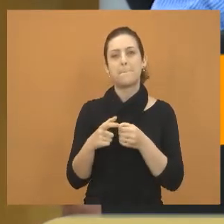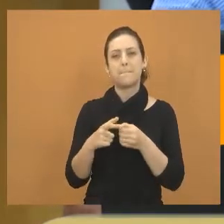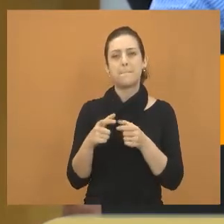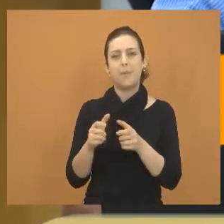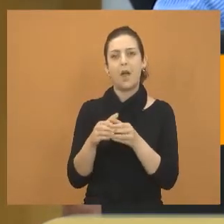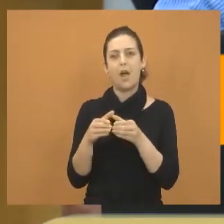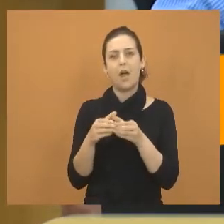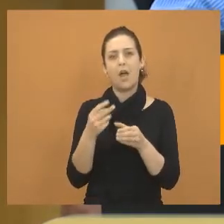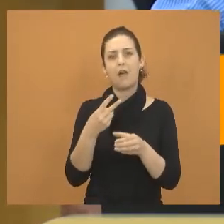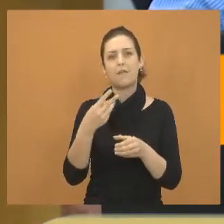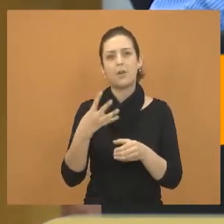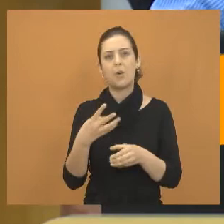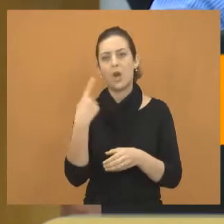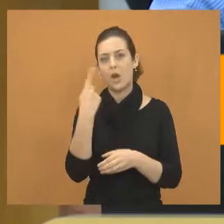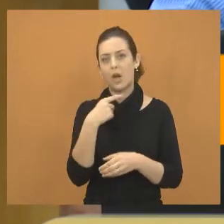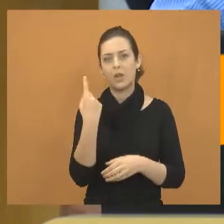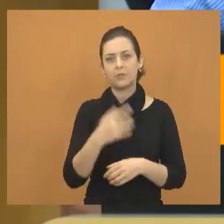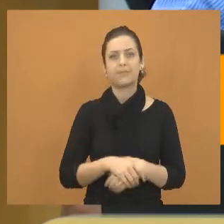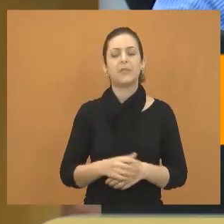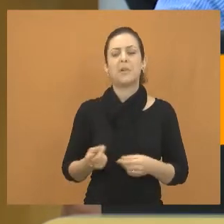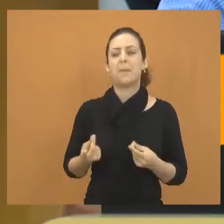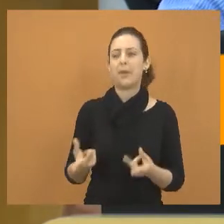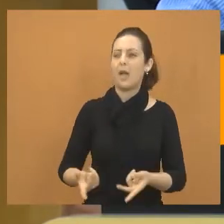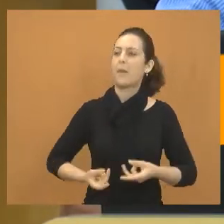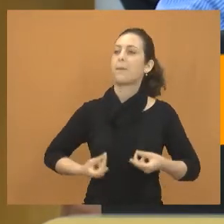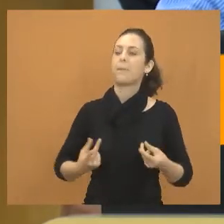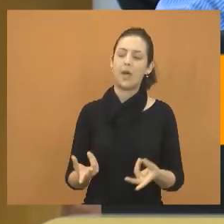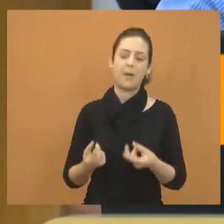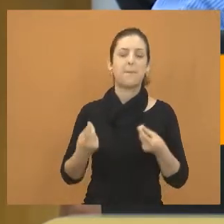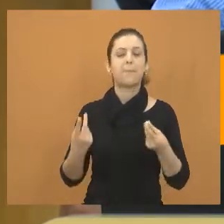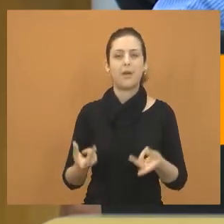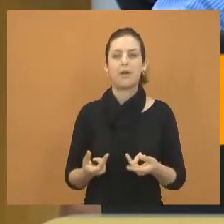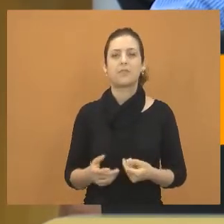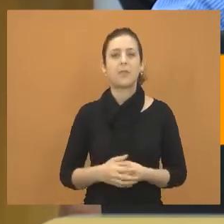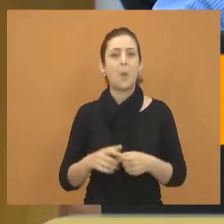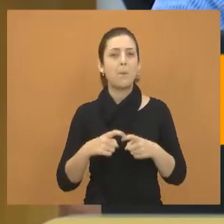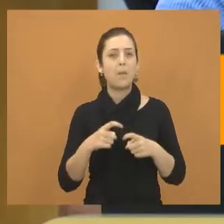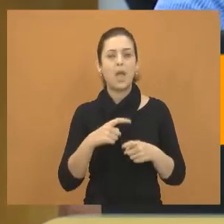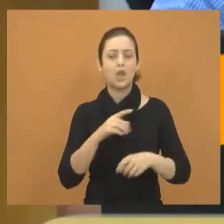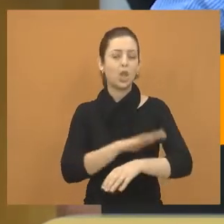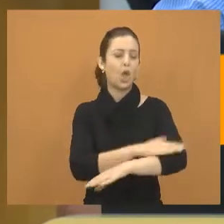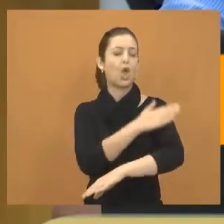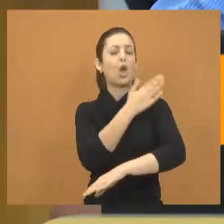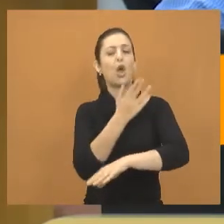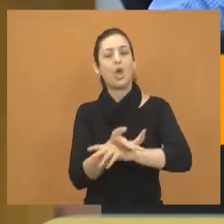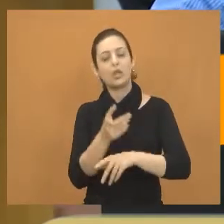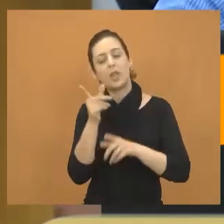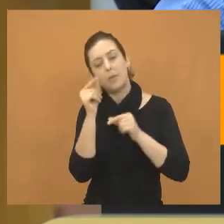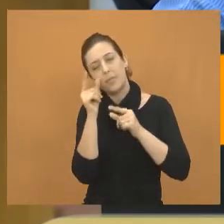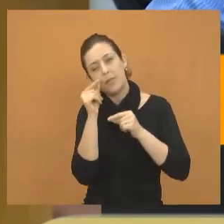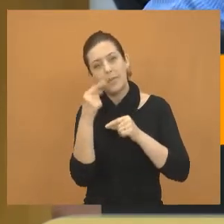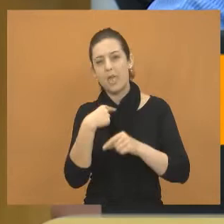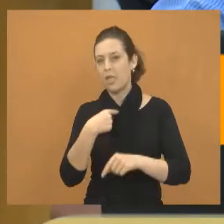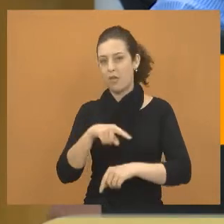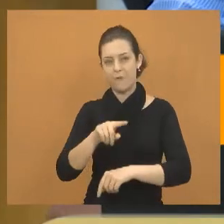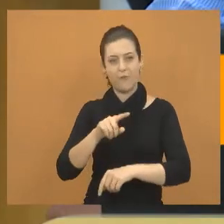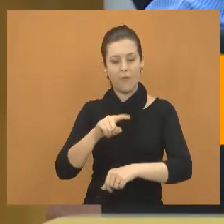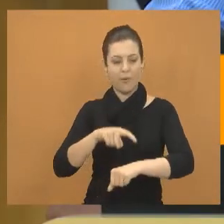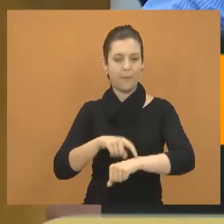Eu falei, gente, vocês não entendem como seria jogar dinheiro fora. O médico vai ficar a noite inteira lá dormindo, porque eu não vou